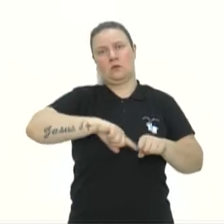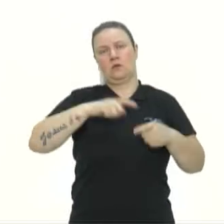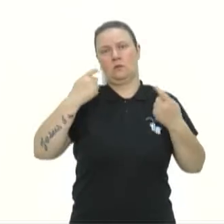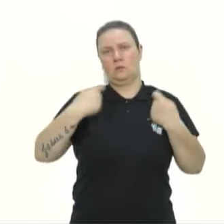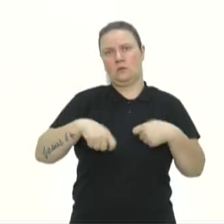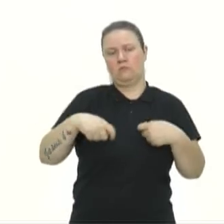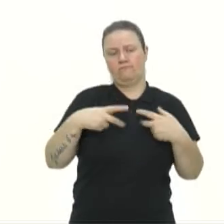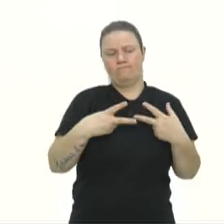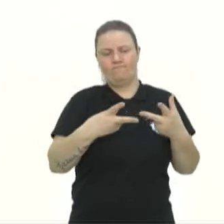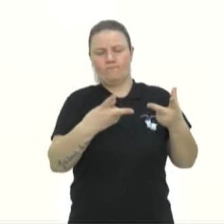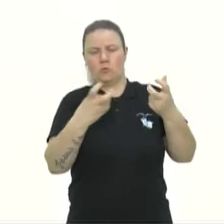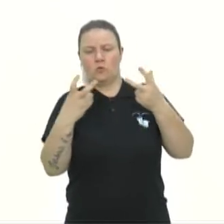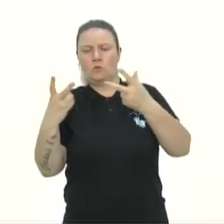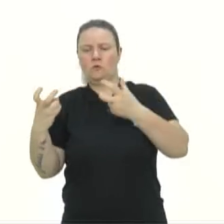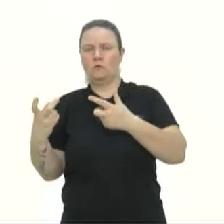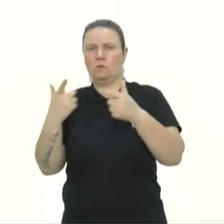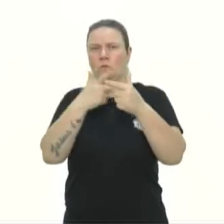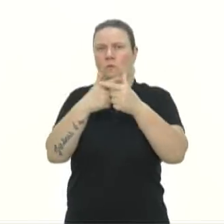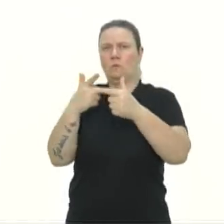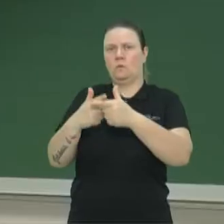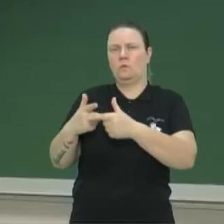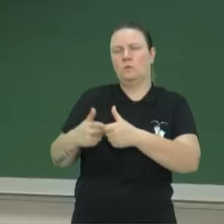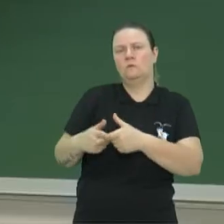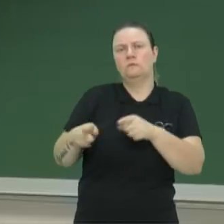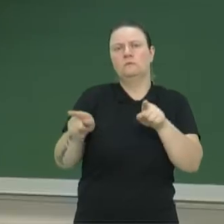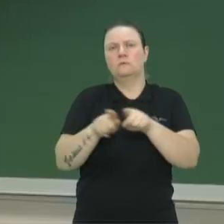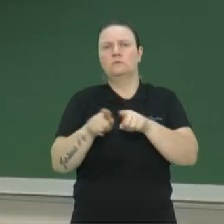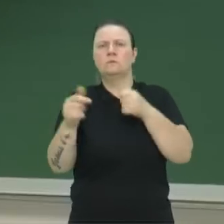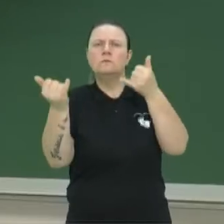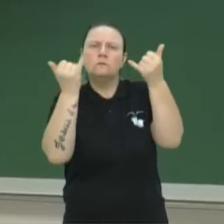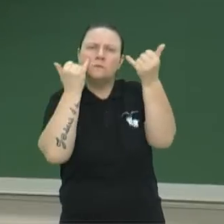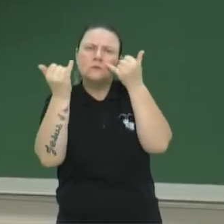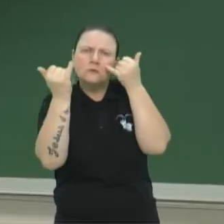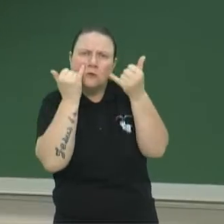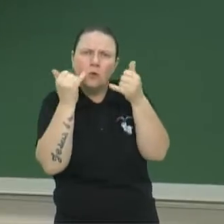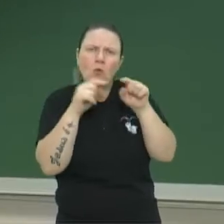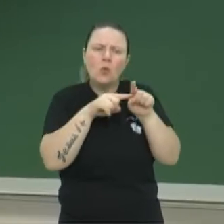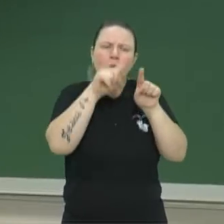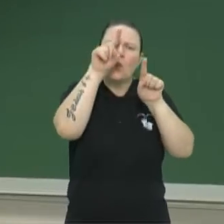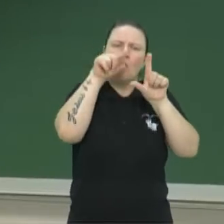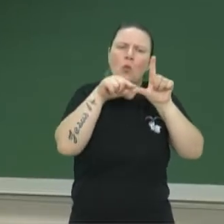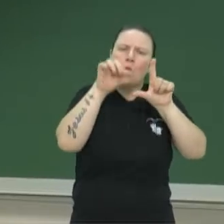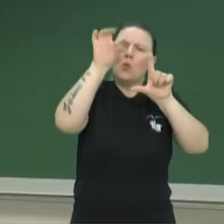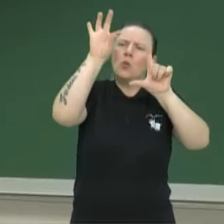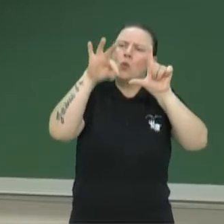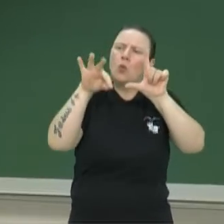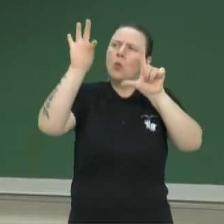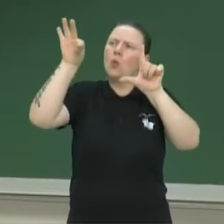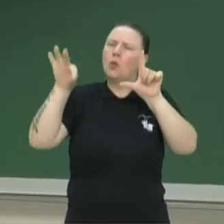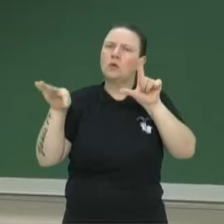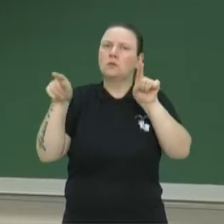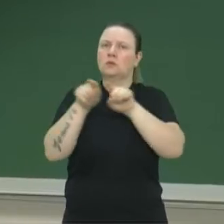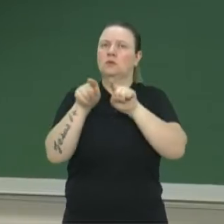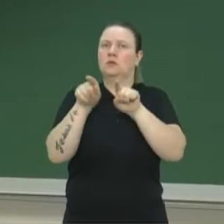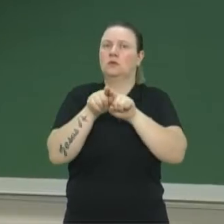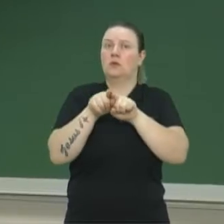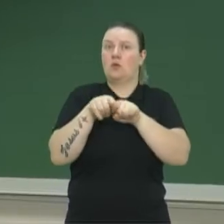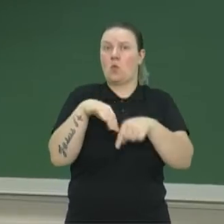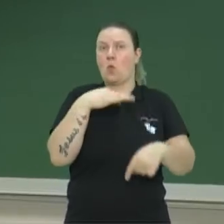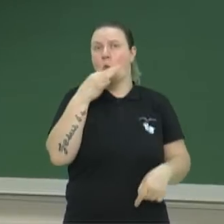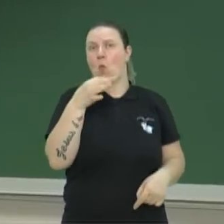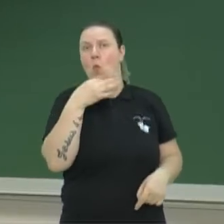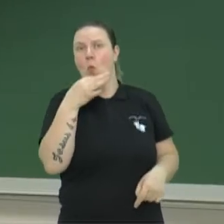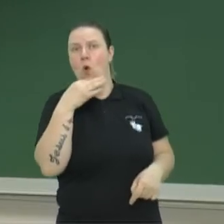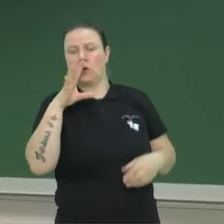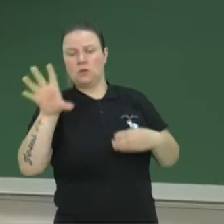em conta, né? Quando aparecem dados estatísticos, números, tudo isso serve como argumento, né?